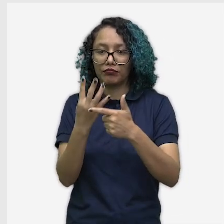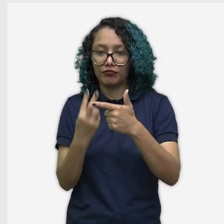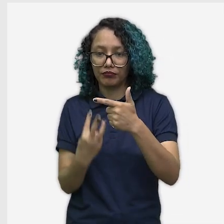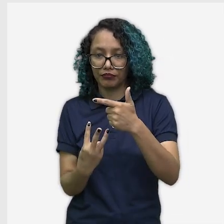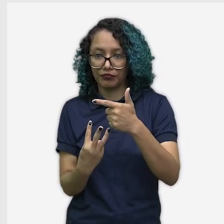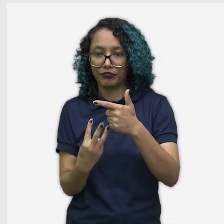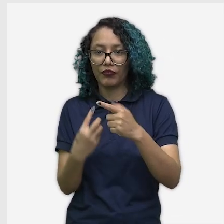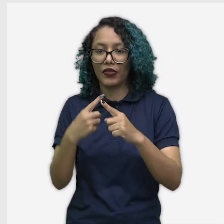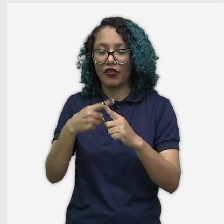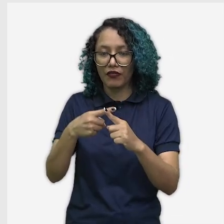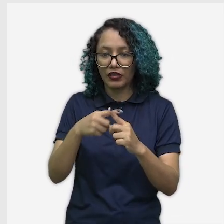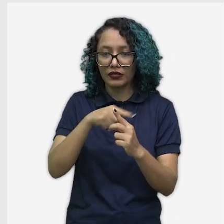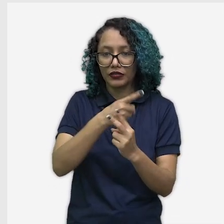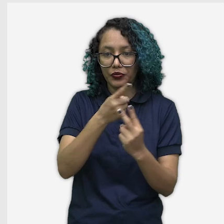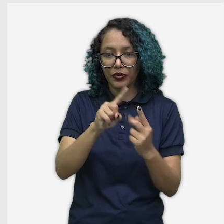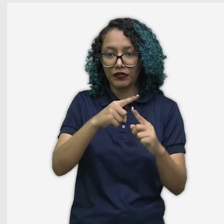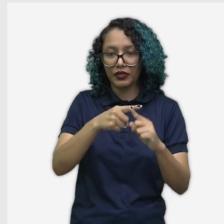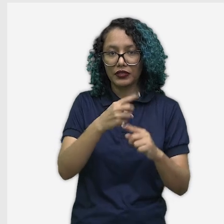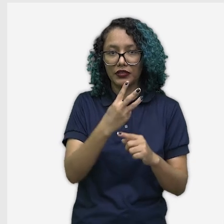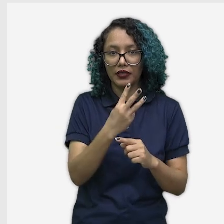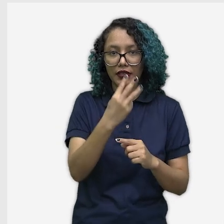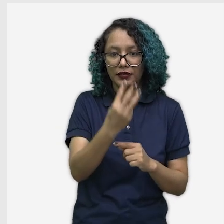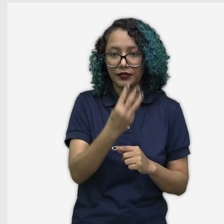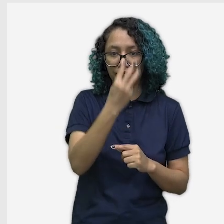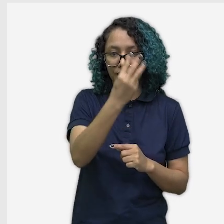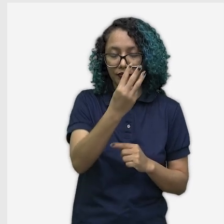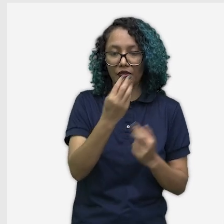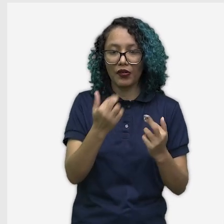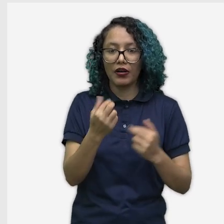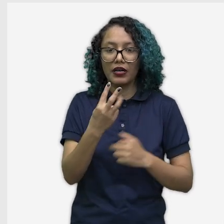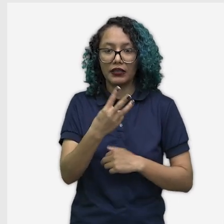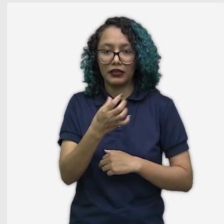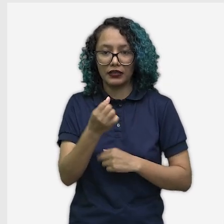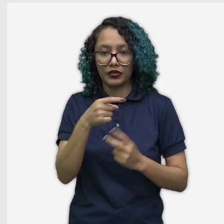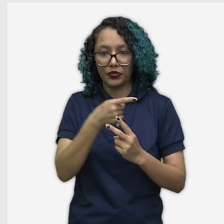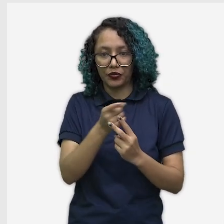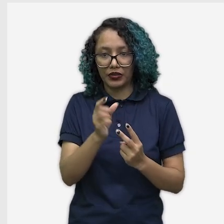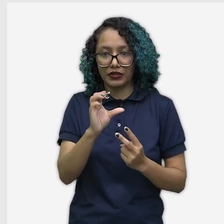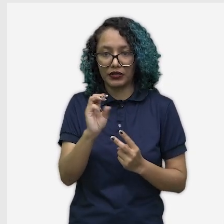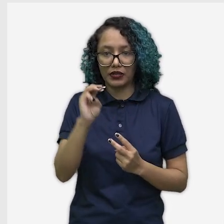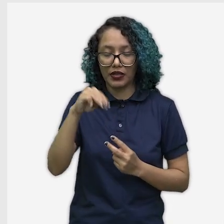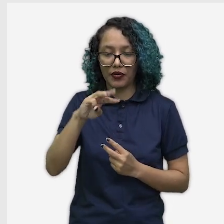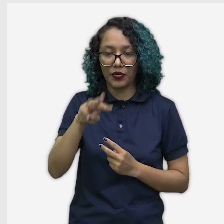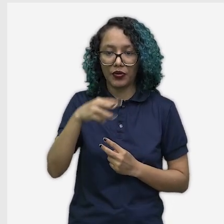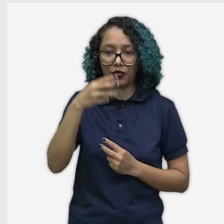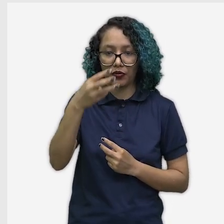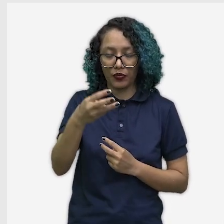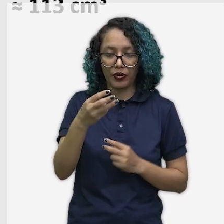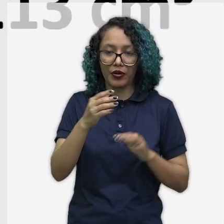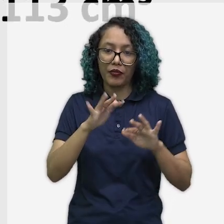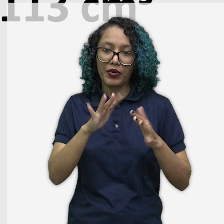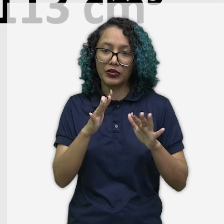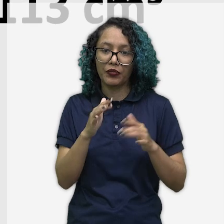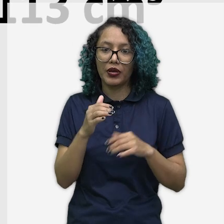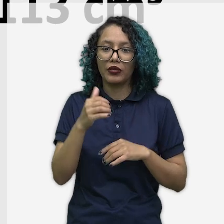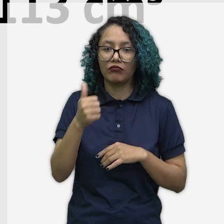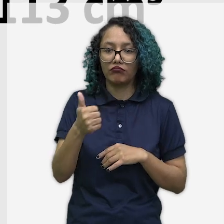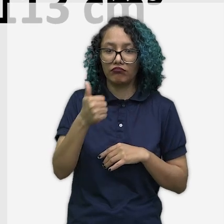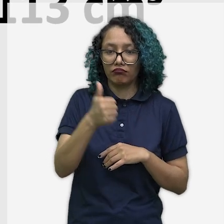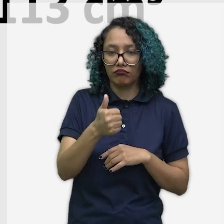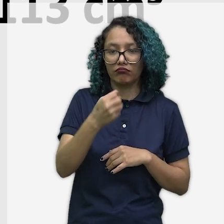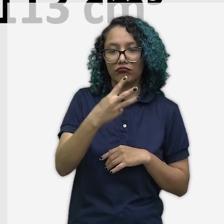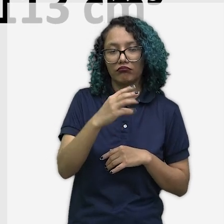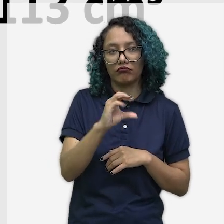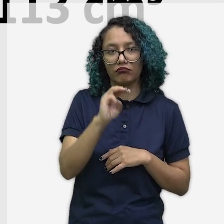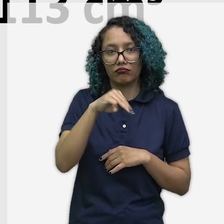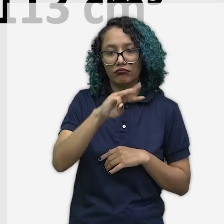4/3 vezes π vezes 3 ao cubo igual a 36 centímetros cúbicos, que é aproximadamente